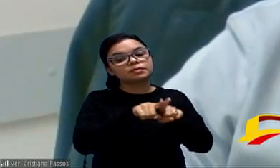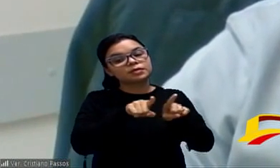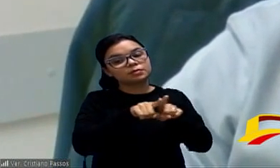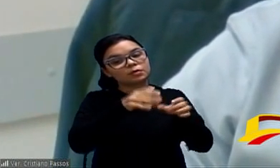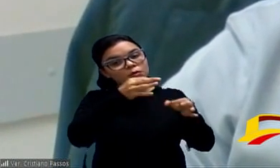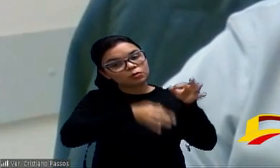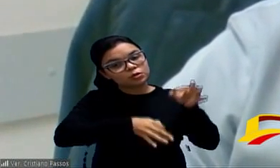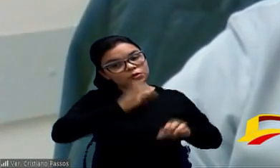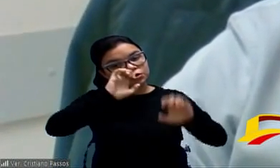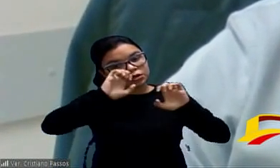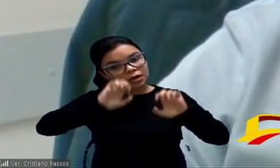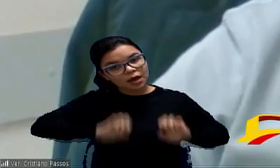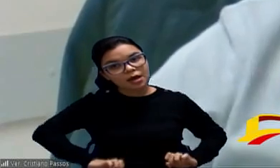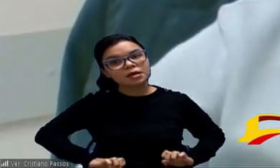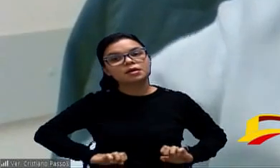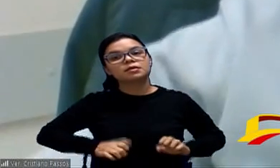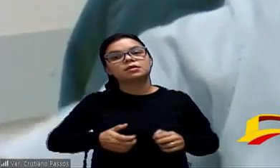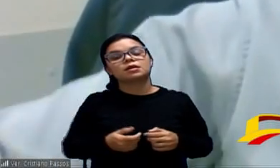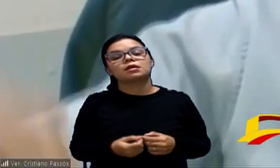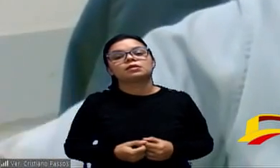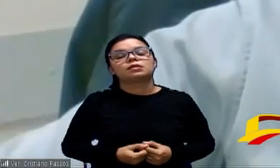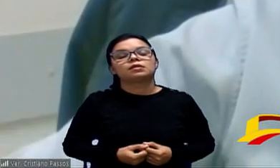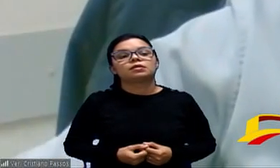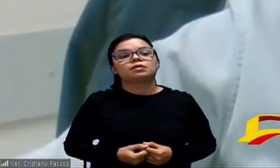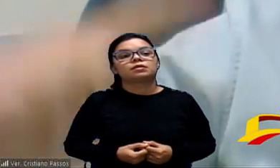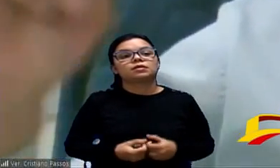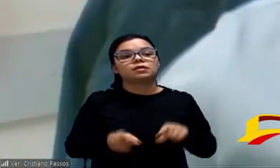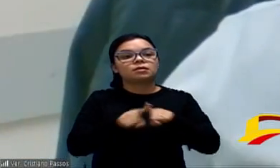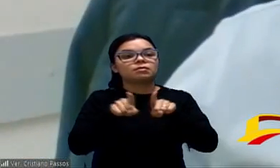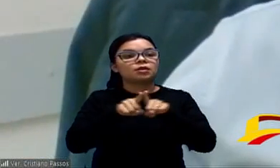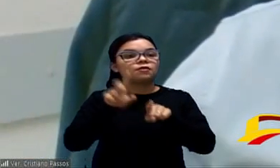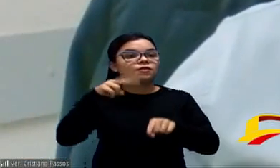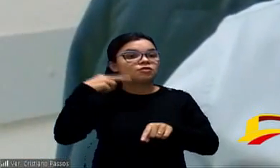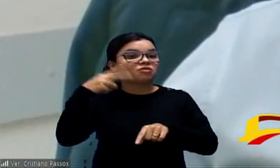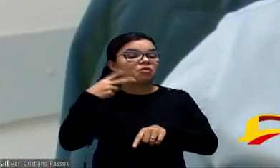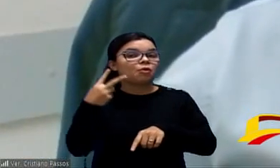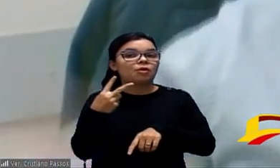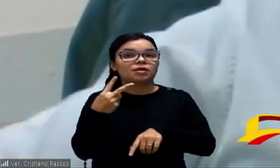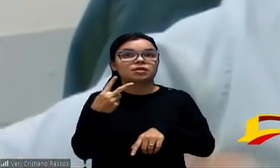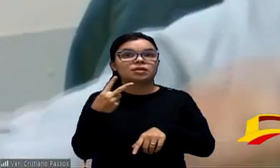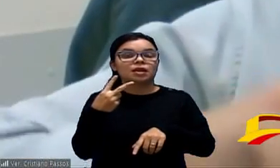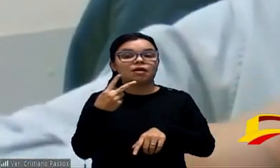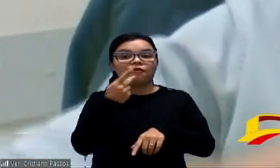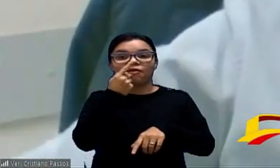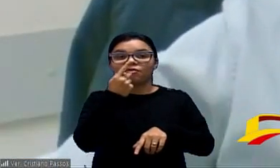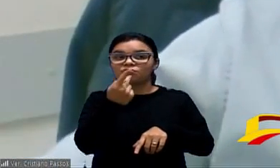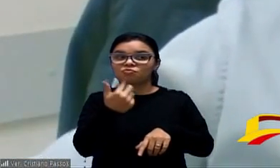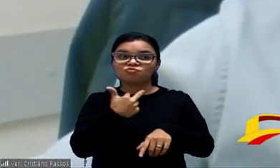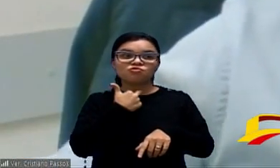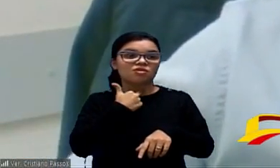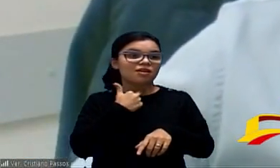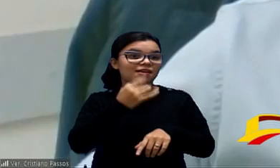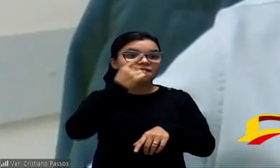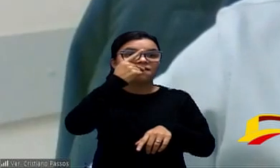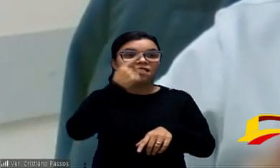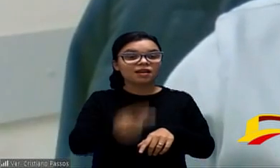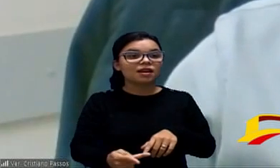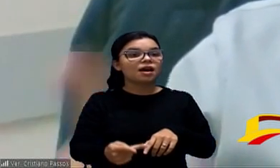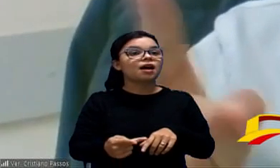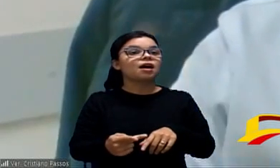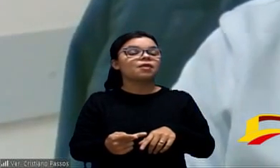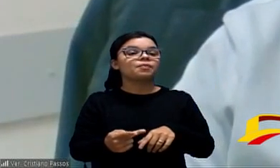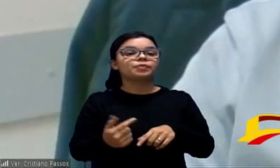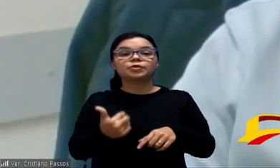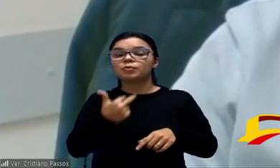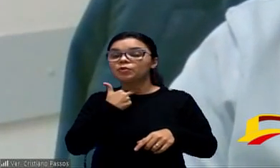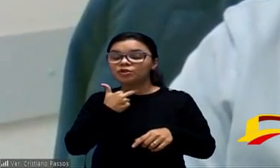vou citar o vereador, não, que é o vereador que estava envolvido, não poderia nem falar, e esse vereador permitiu que falasse o tempo todo,